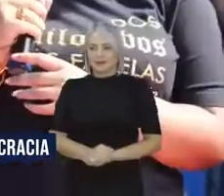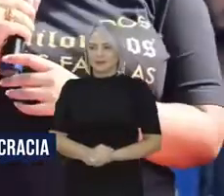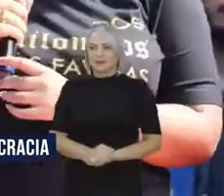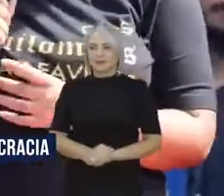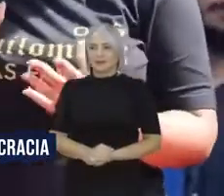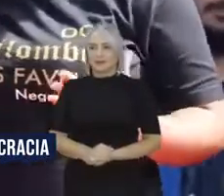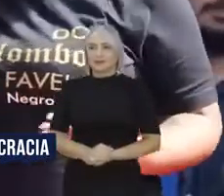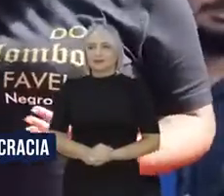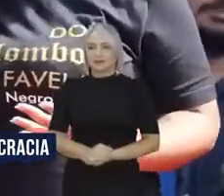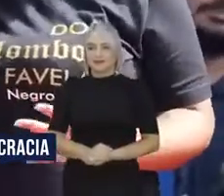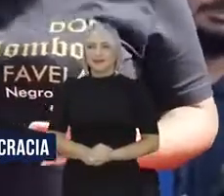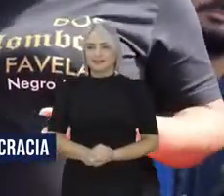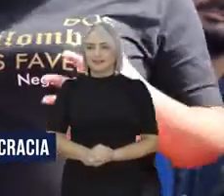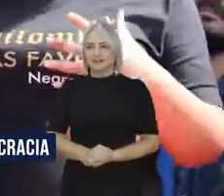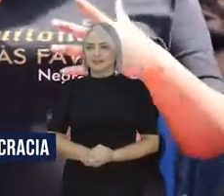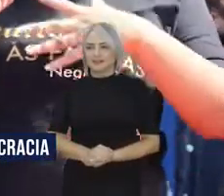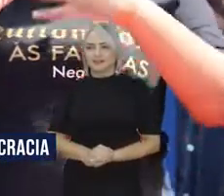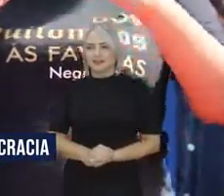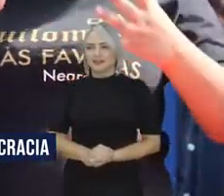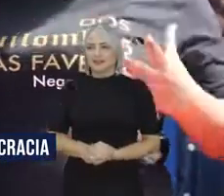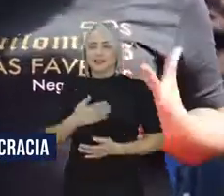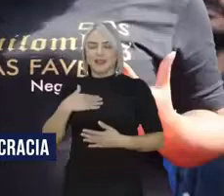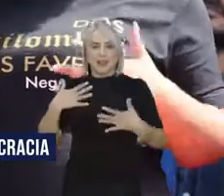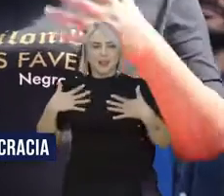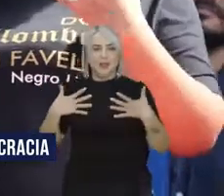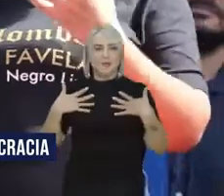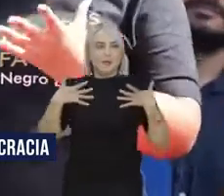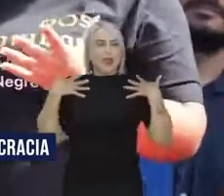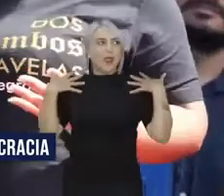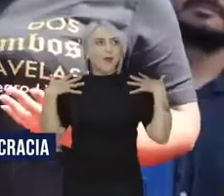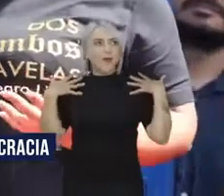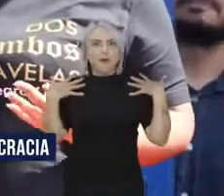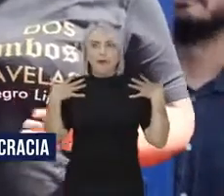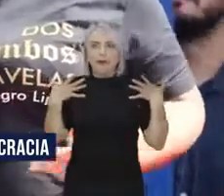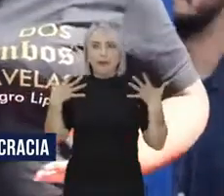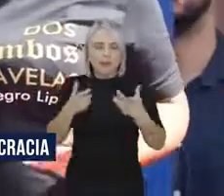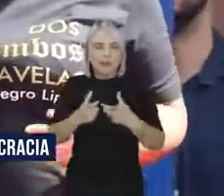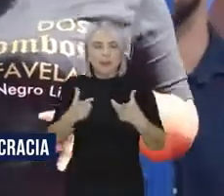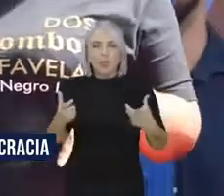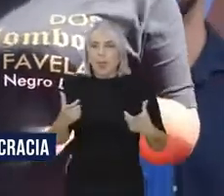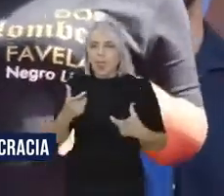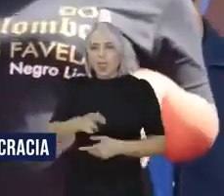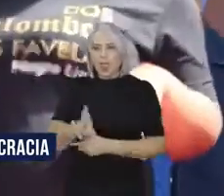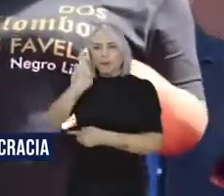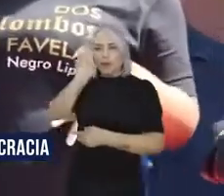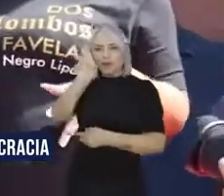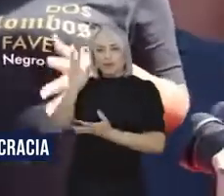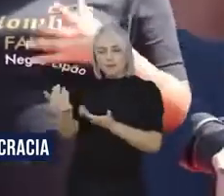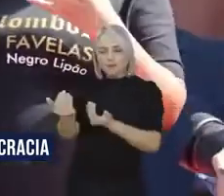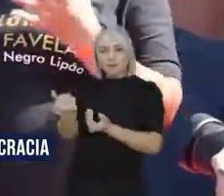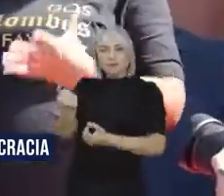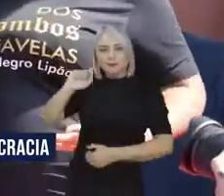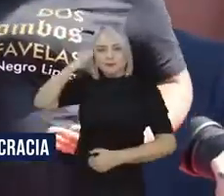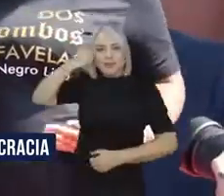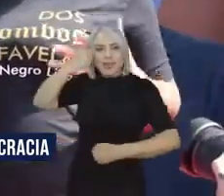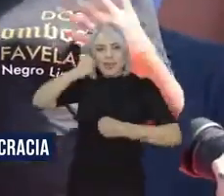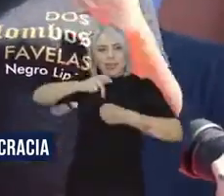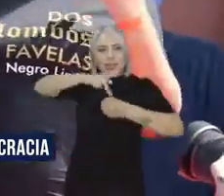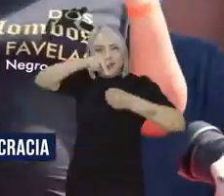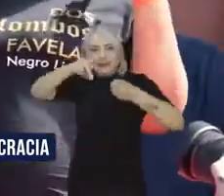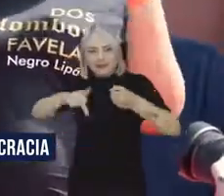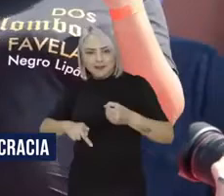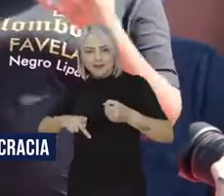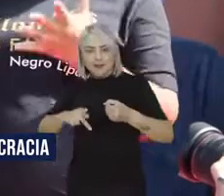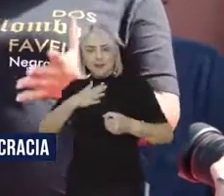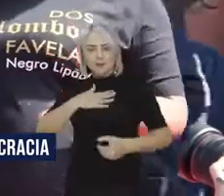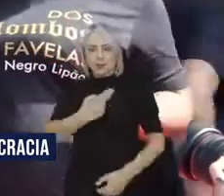É uma honra muito grande. Está representando a juventude negra de Heliópolis. Meu nome é Jade,